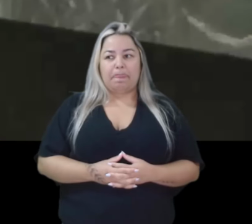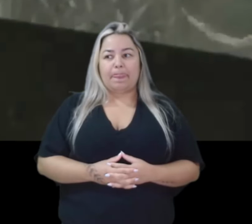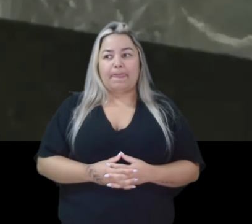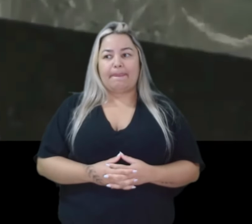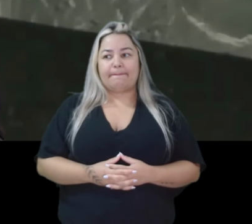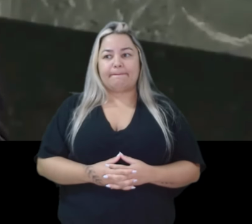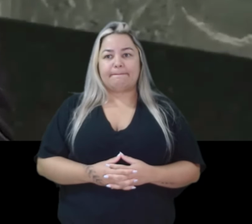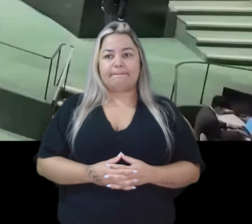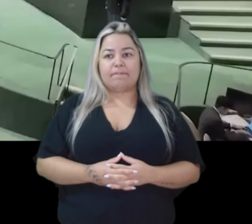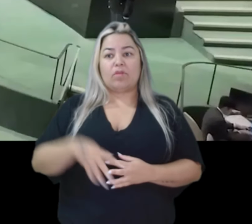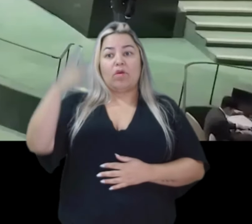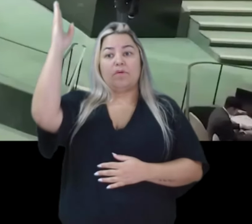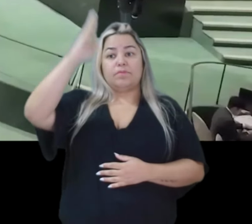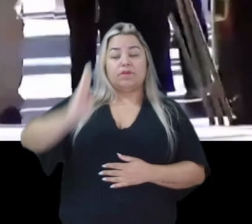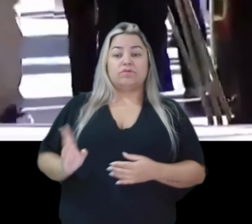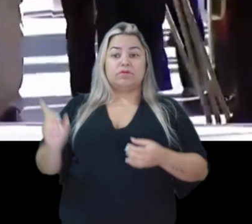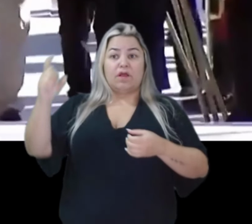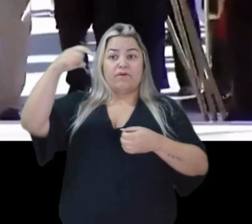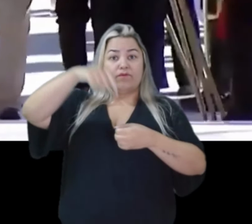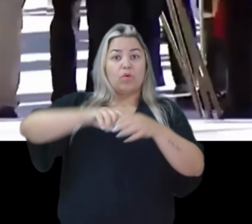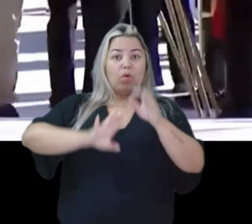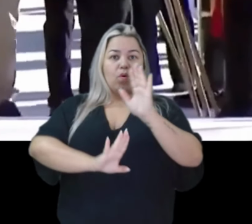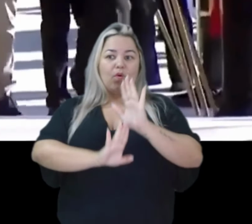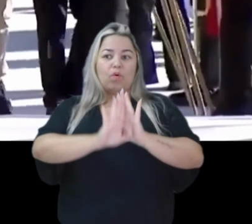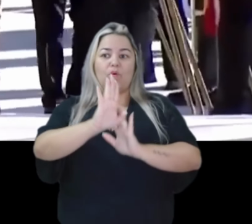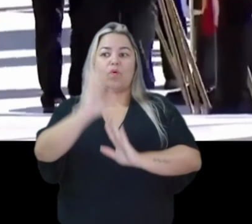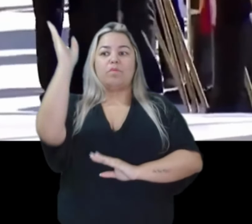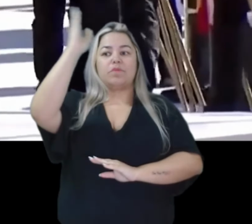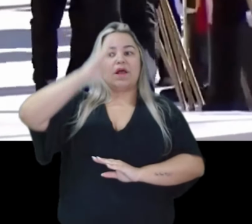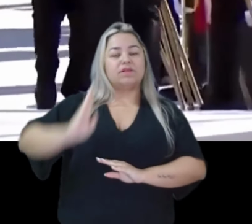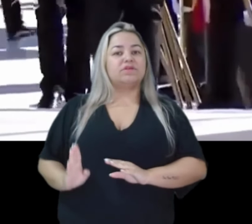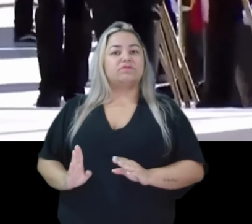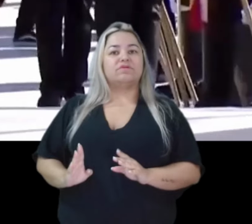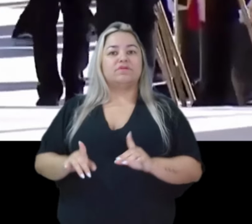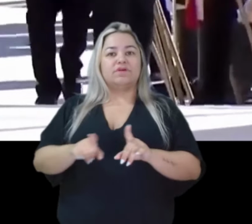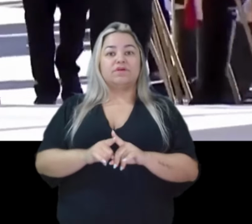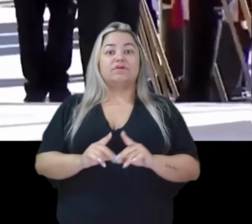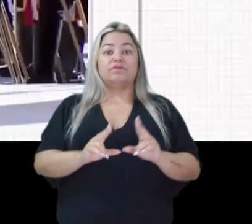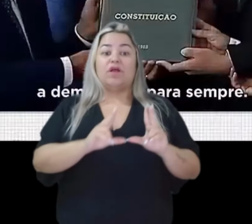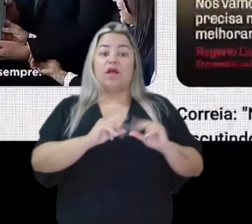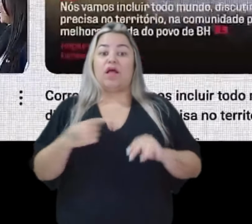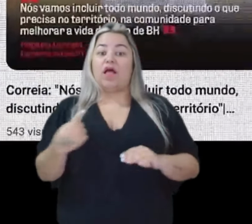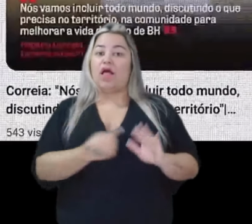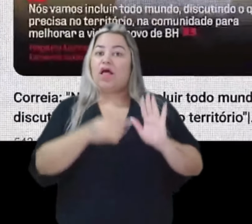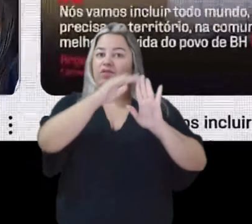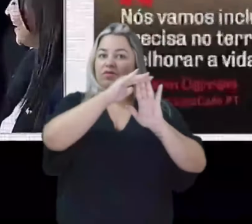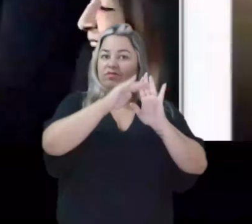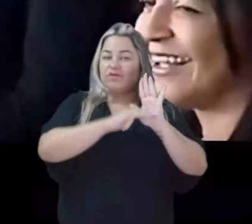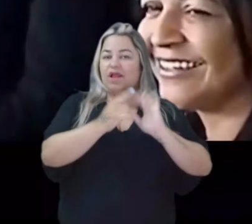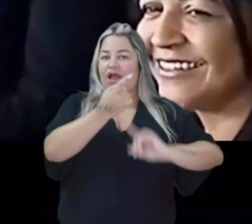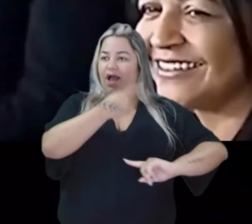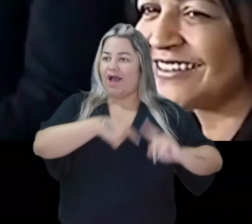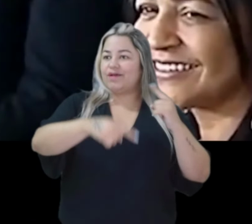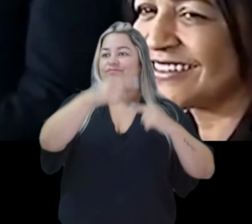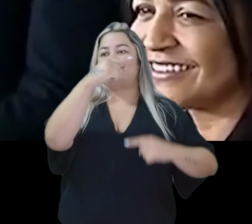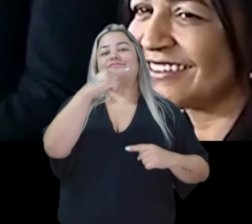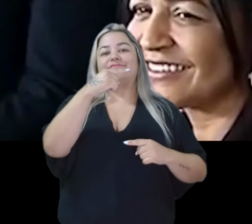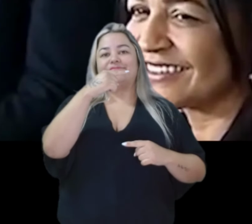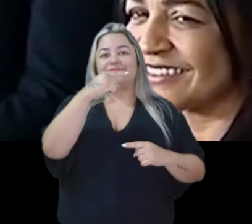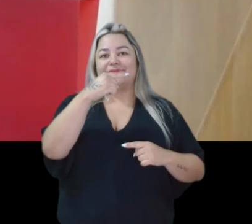Brasil está de volta. O Brasil está de volta e por aqui a nossa pauta é a